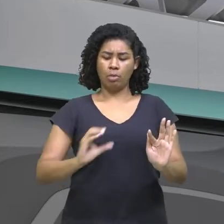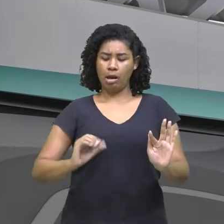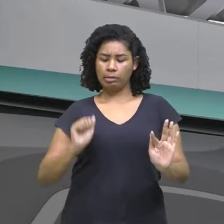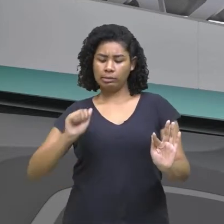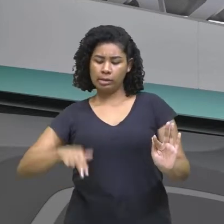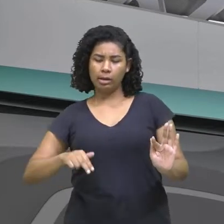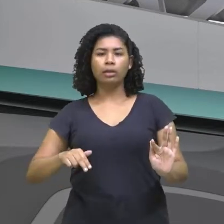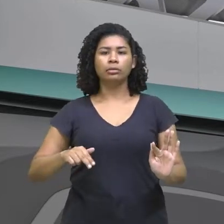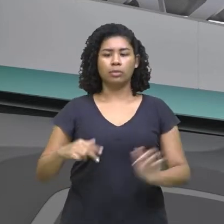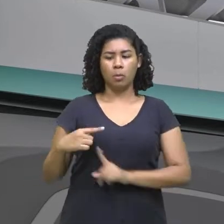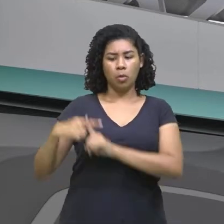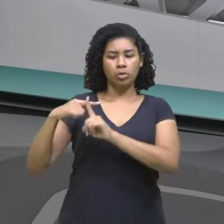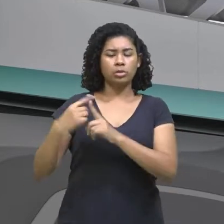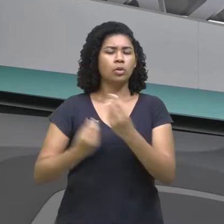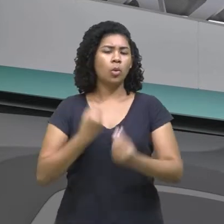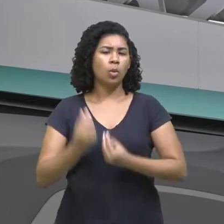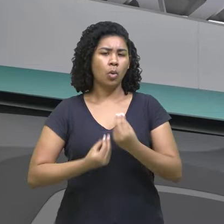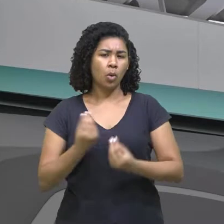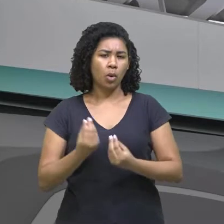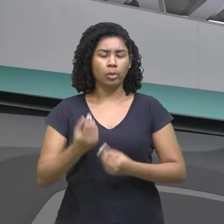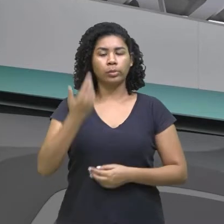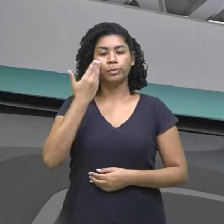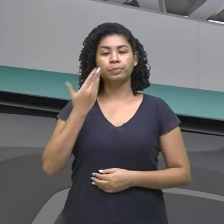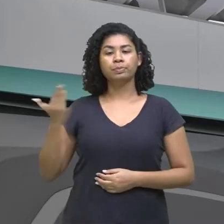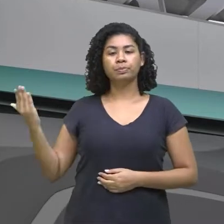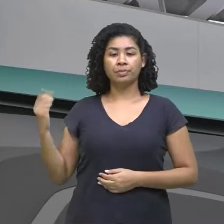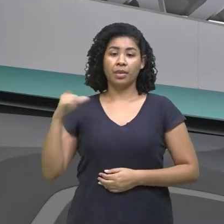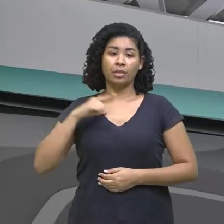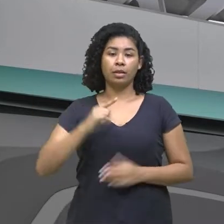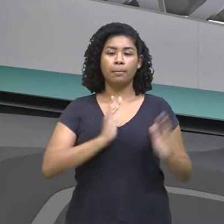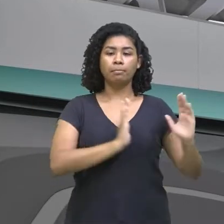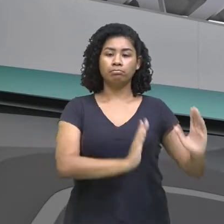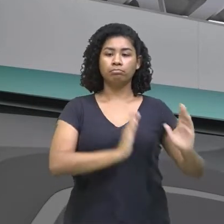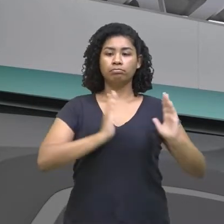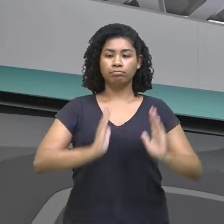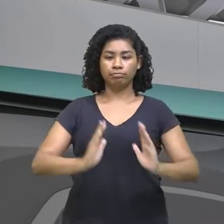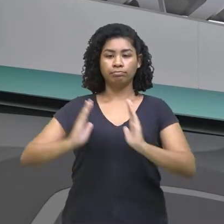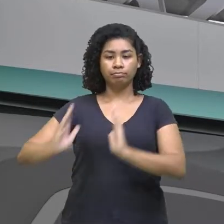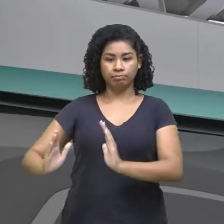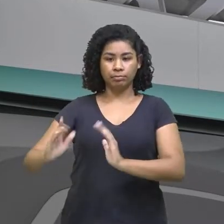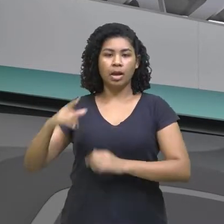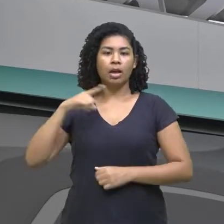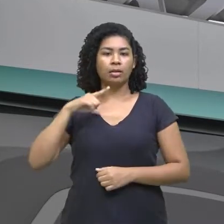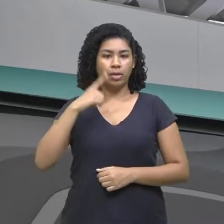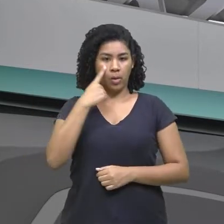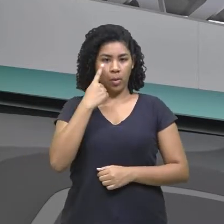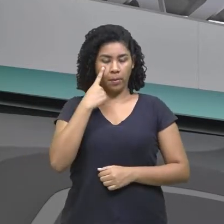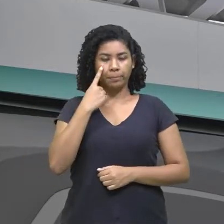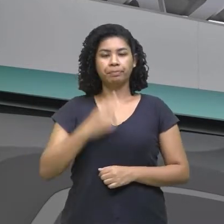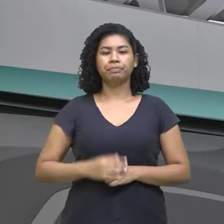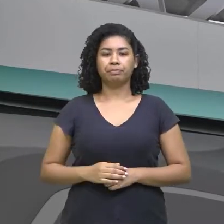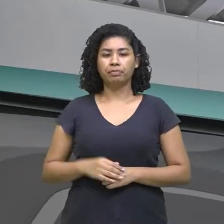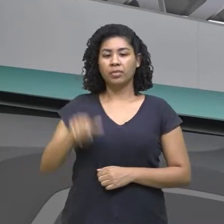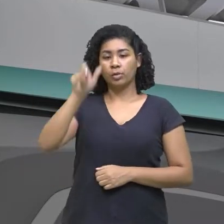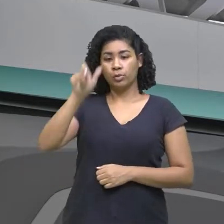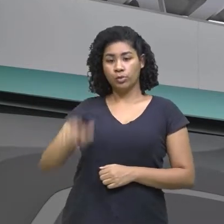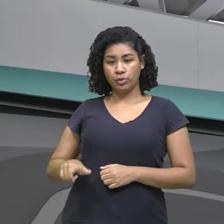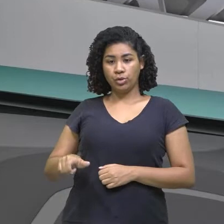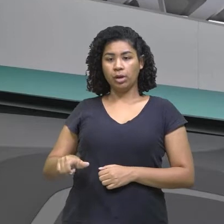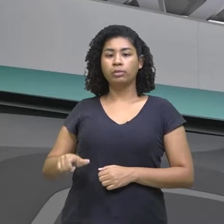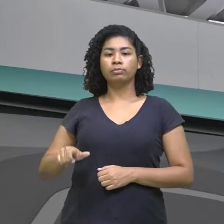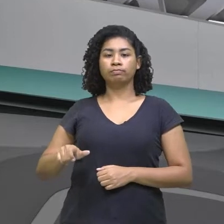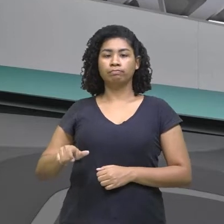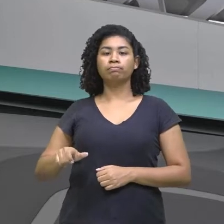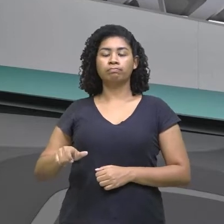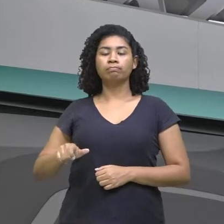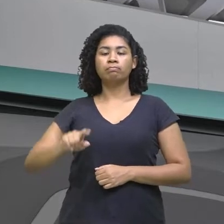ó, eu tenho os meus elementos, certo? Começando com o sujeito, depois vem o can.